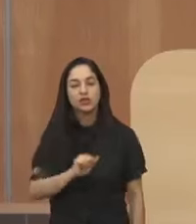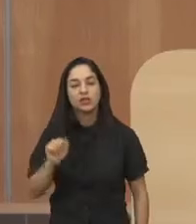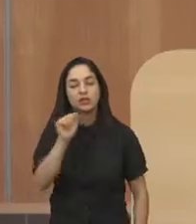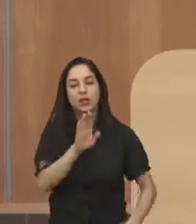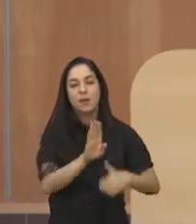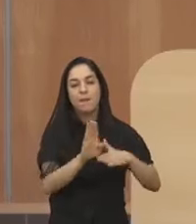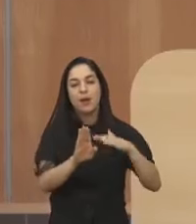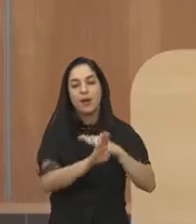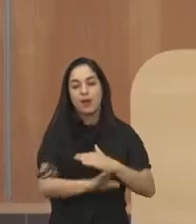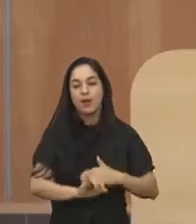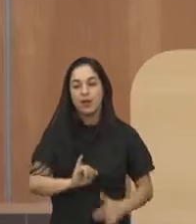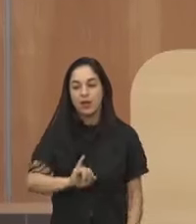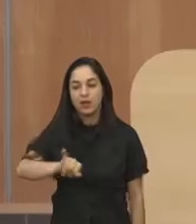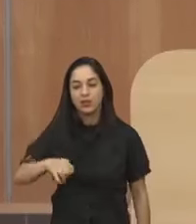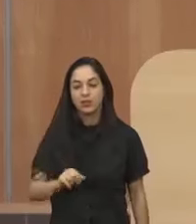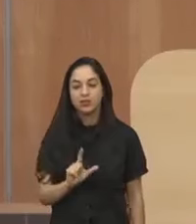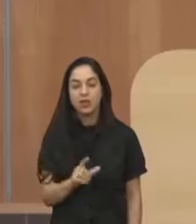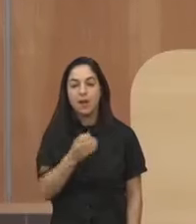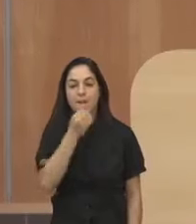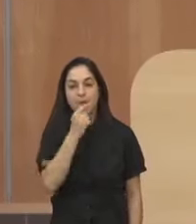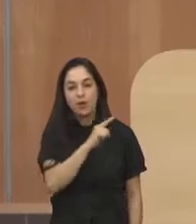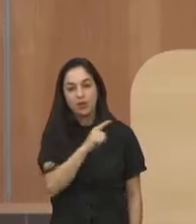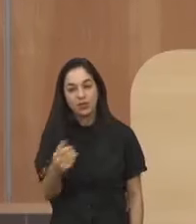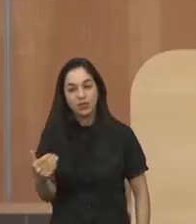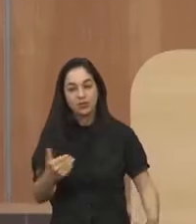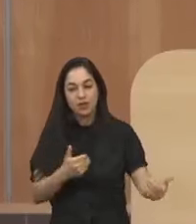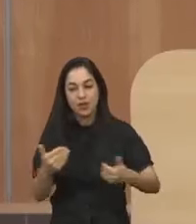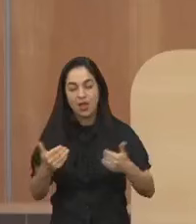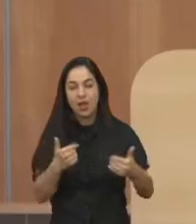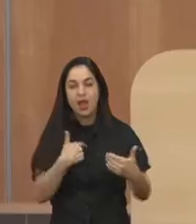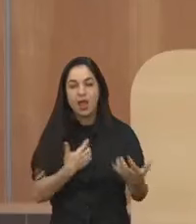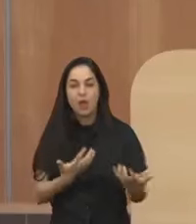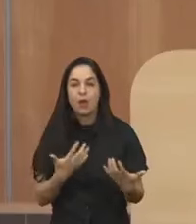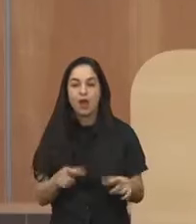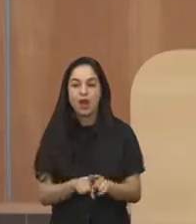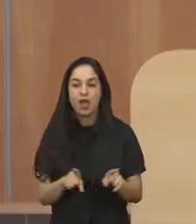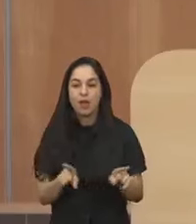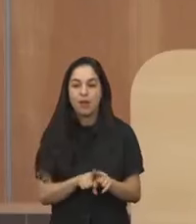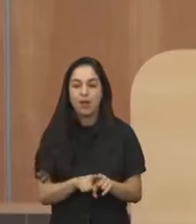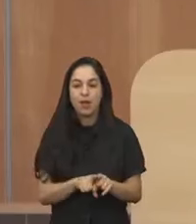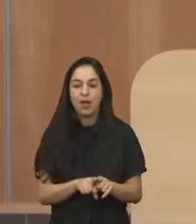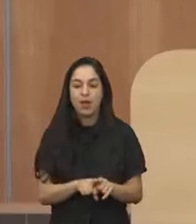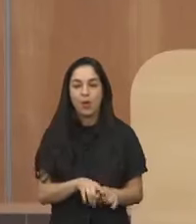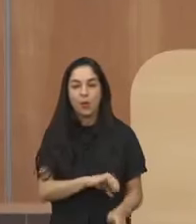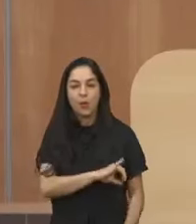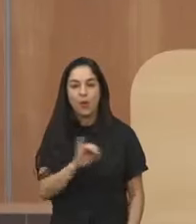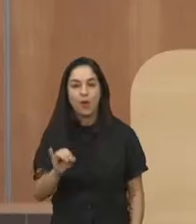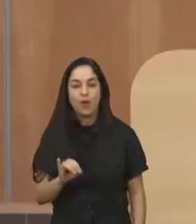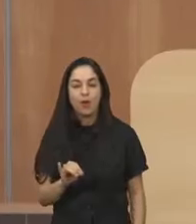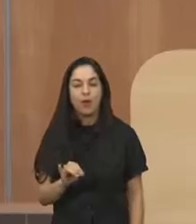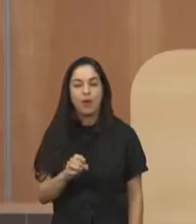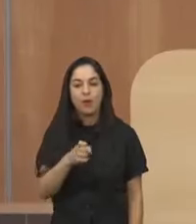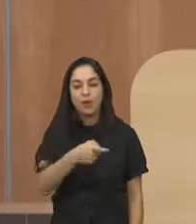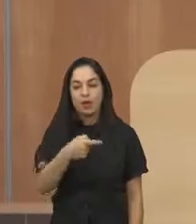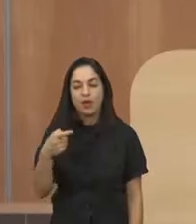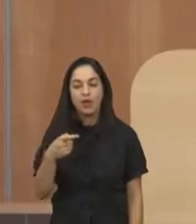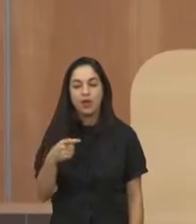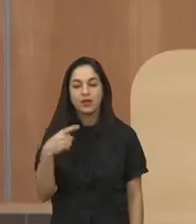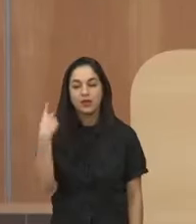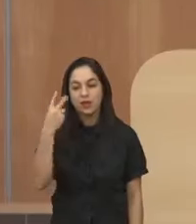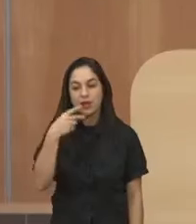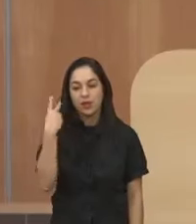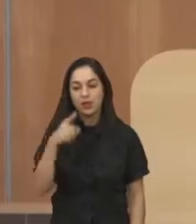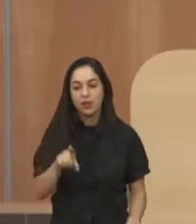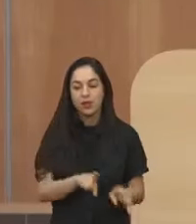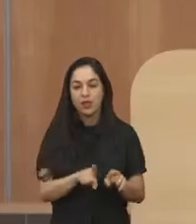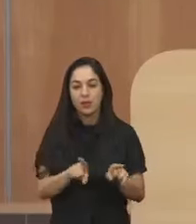moradores. Muito bom ter a presença de vocês. Quero cumprimentar também a presença do ex-vereador aqui e a